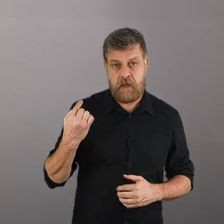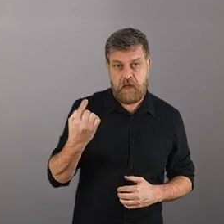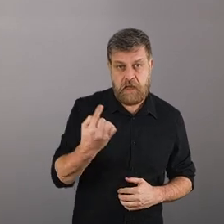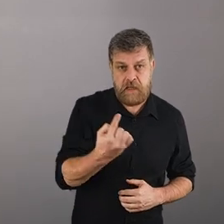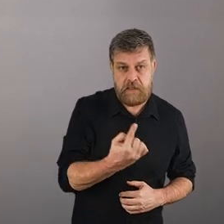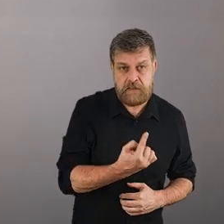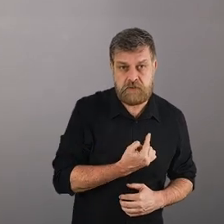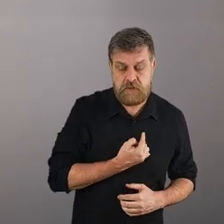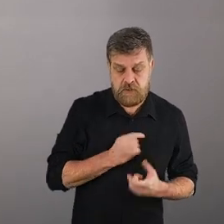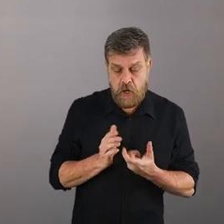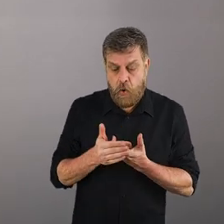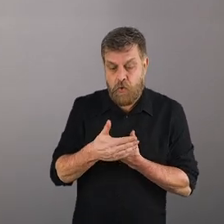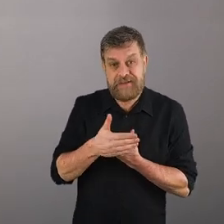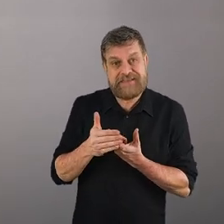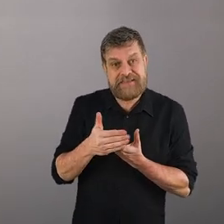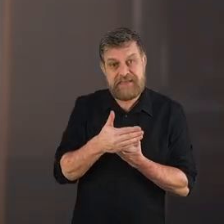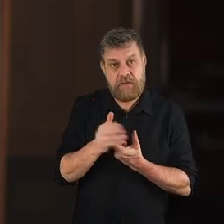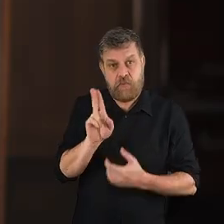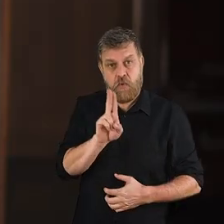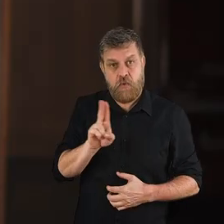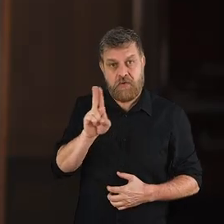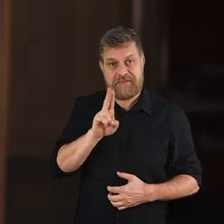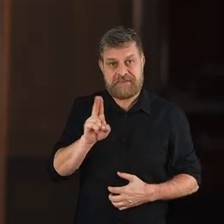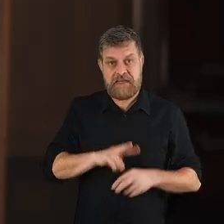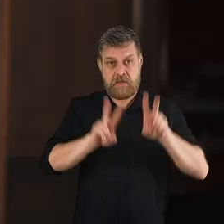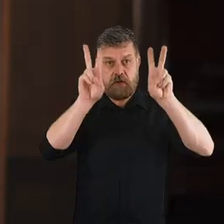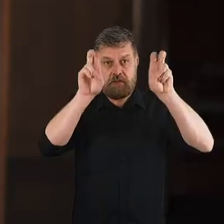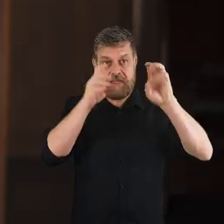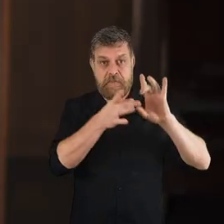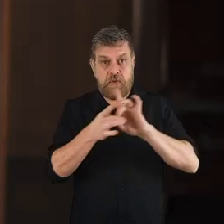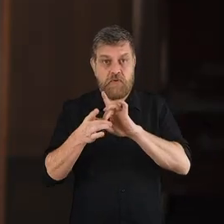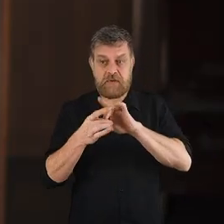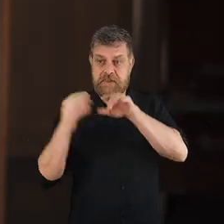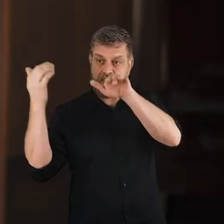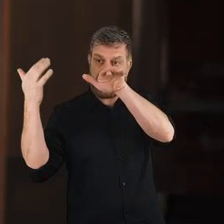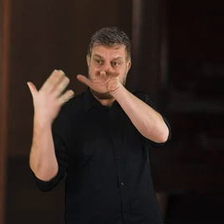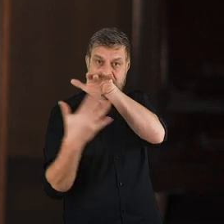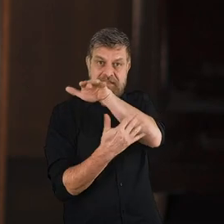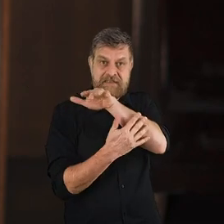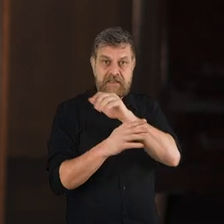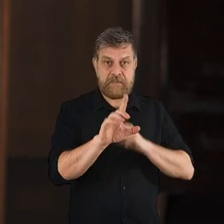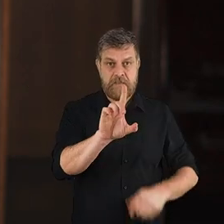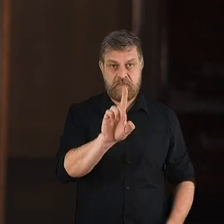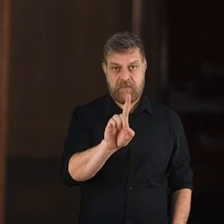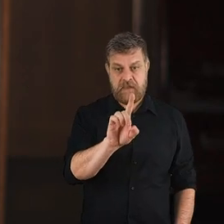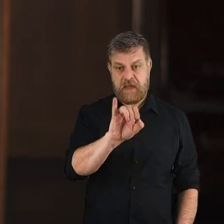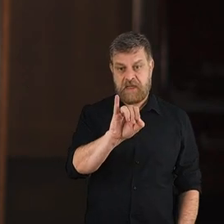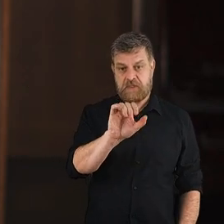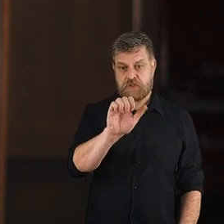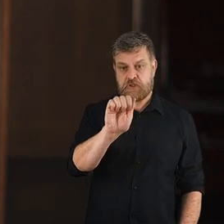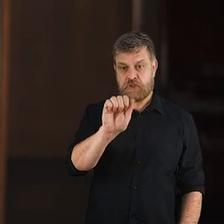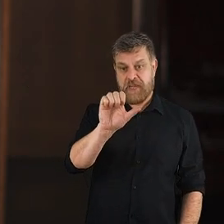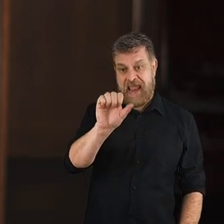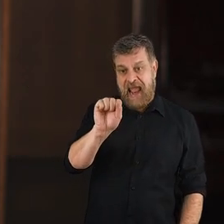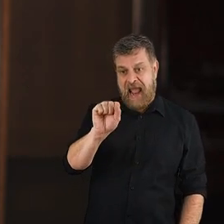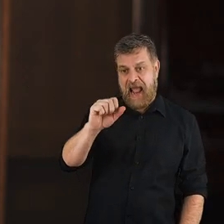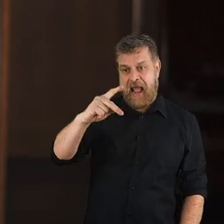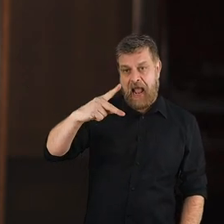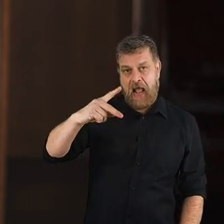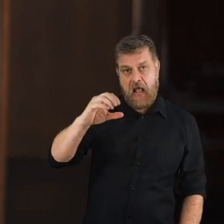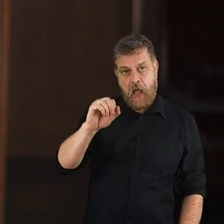termos mais usados no contexto migratório, você tem a diáspora, que a diáspora é o